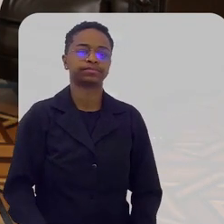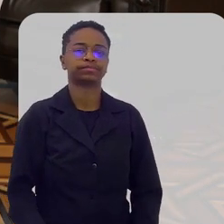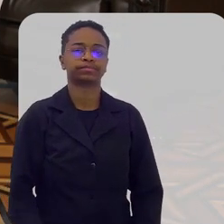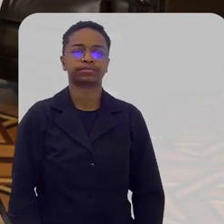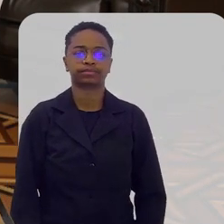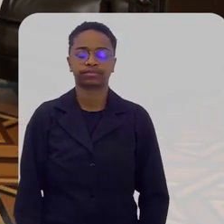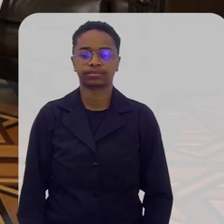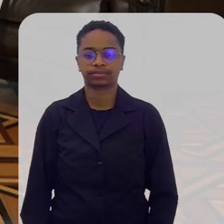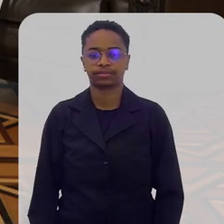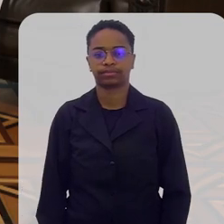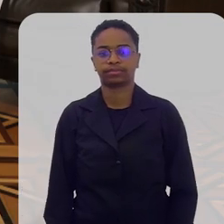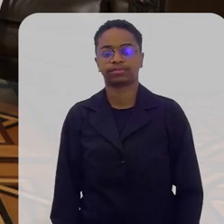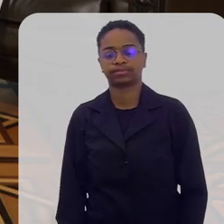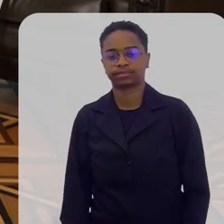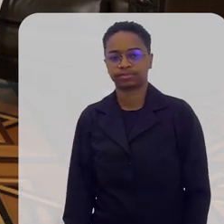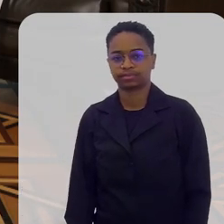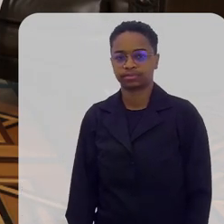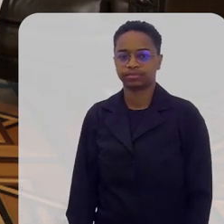inimigo.